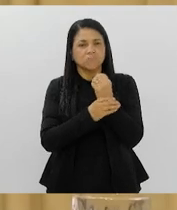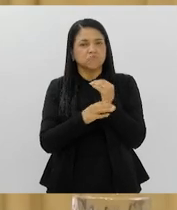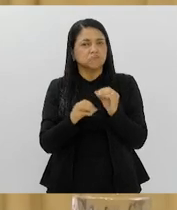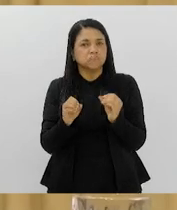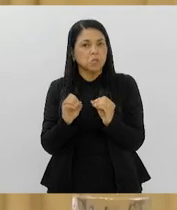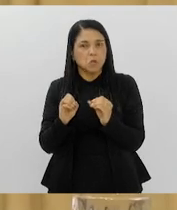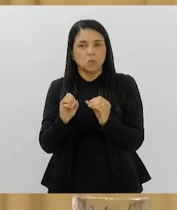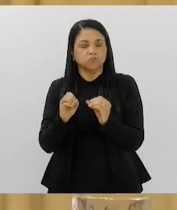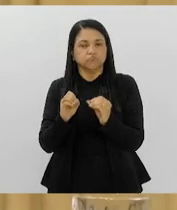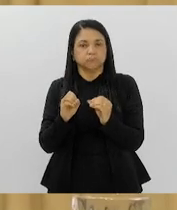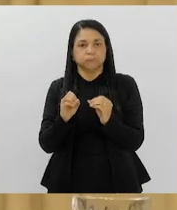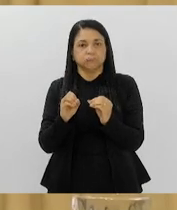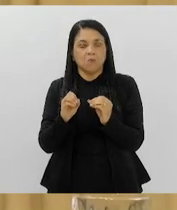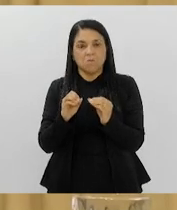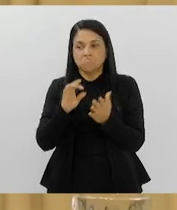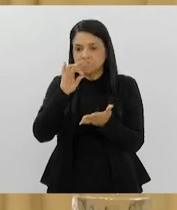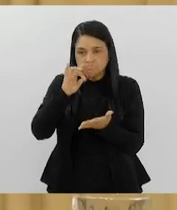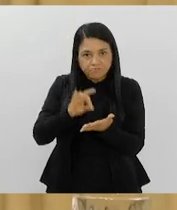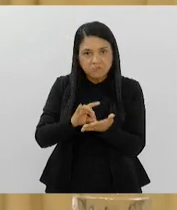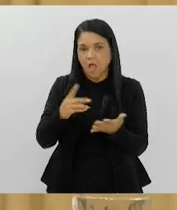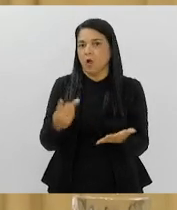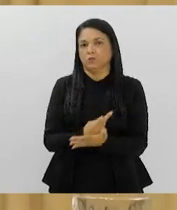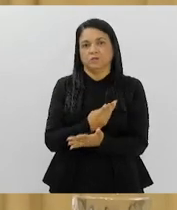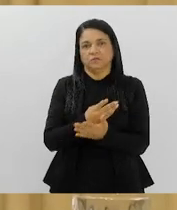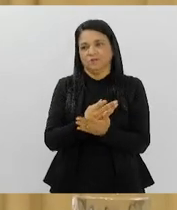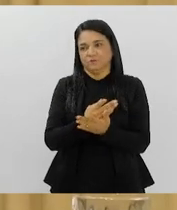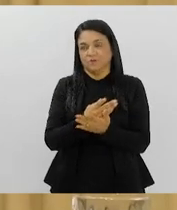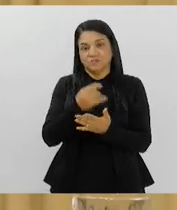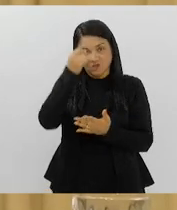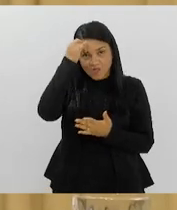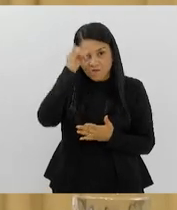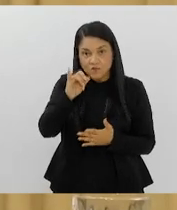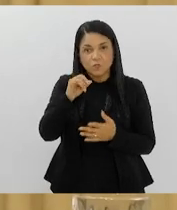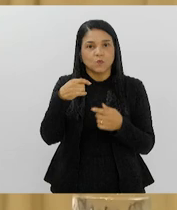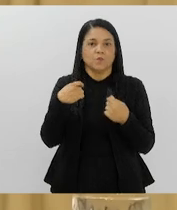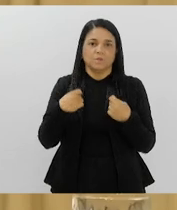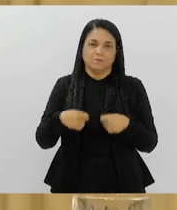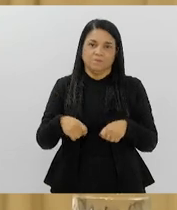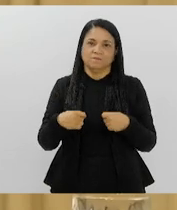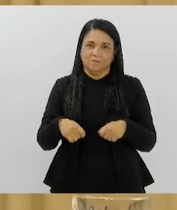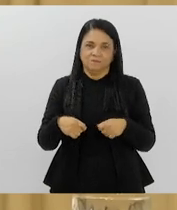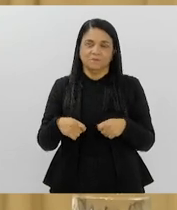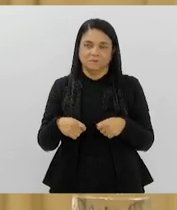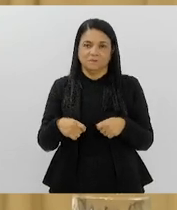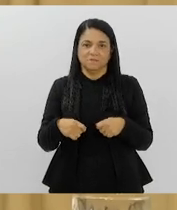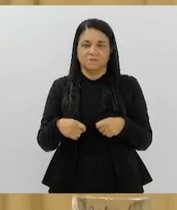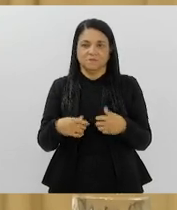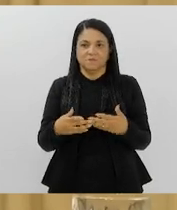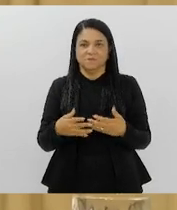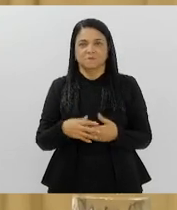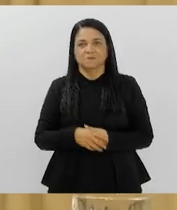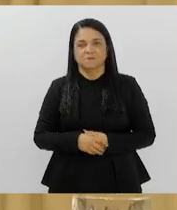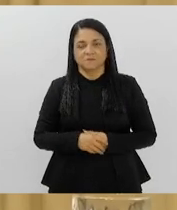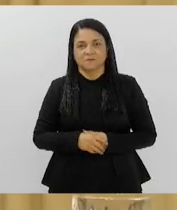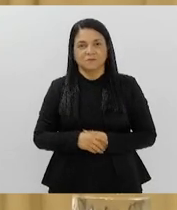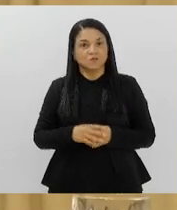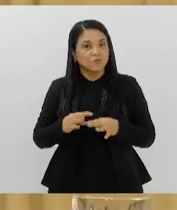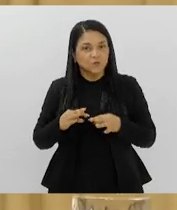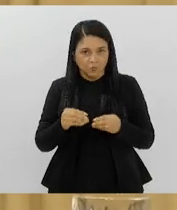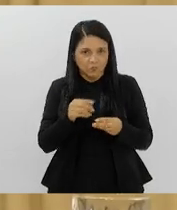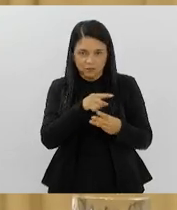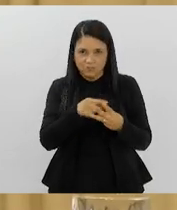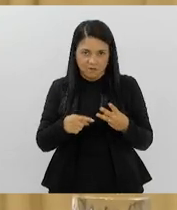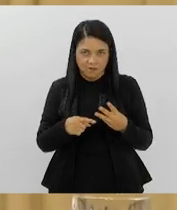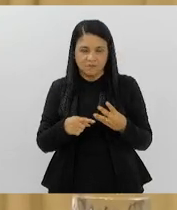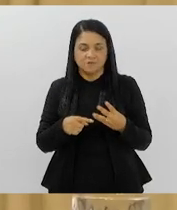concretizou. Então, todos foram evitados. Tá? Respondi a pergunta do